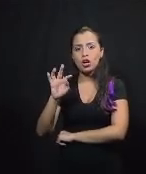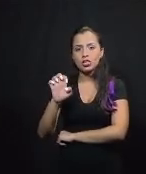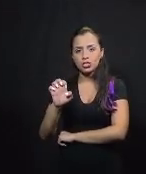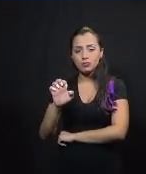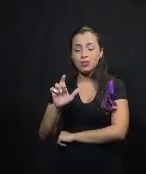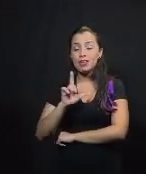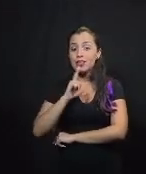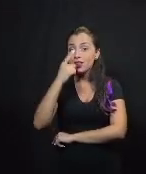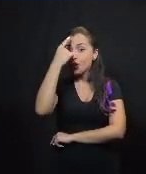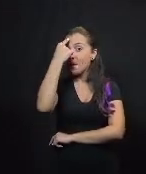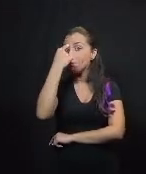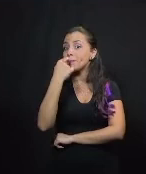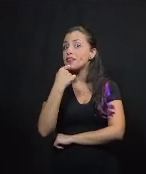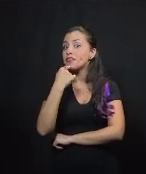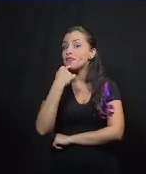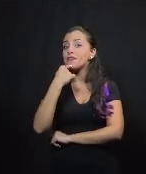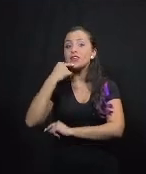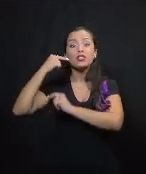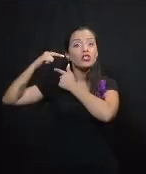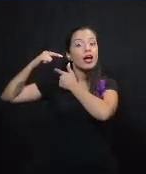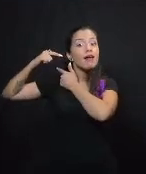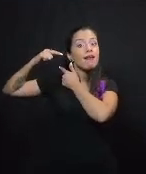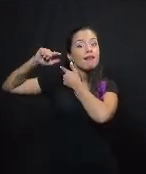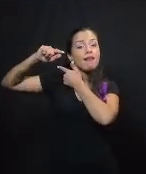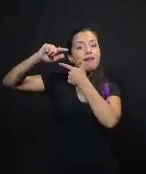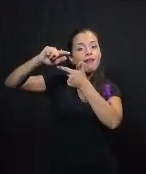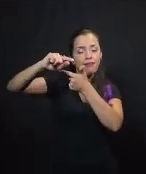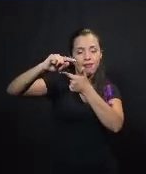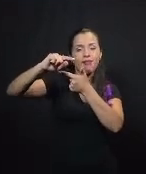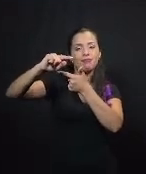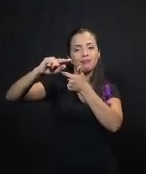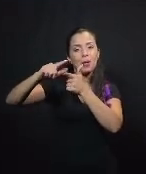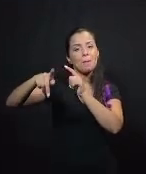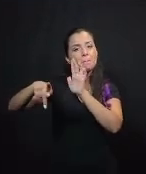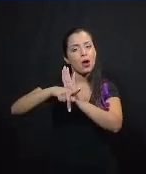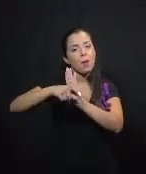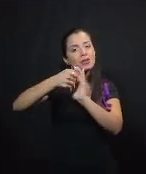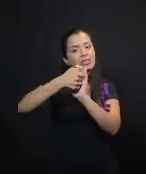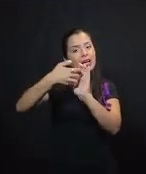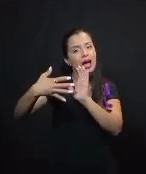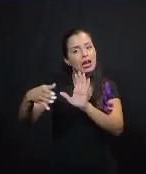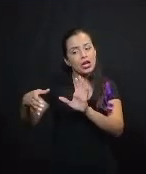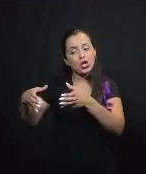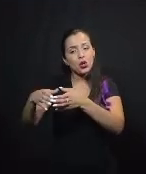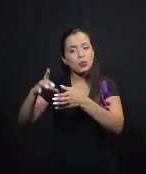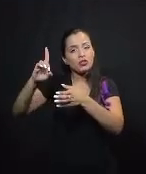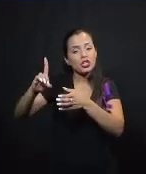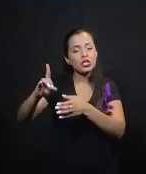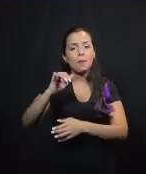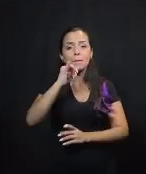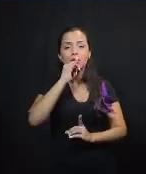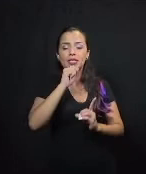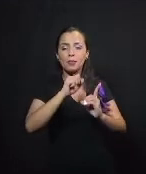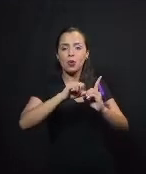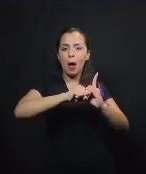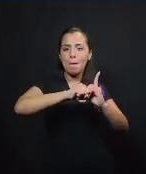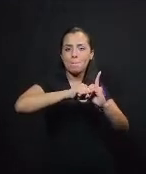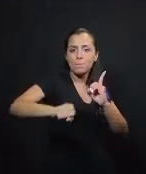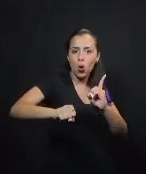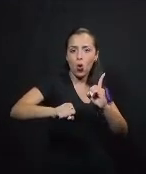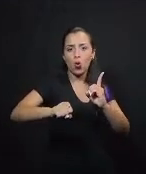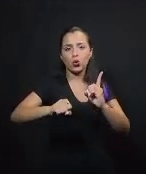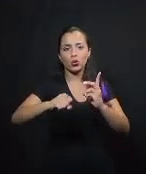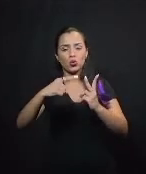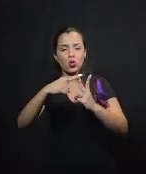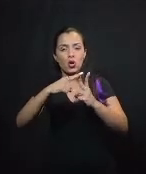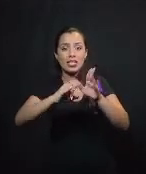bastante conservador em temas caros à extrema-direita, como o caso do aborto, o caso da identidade